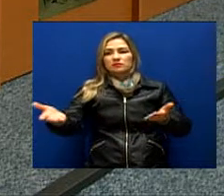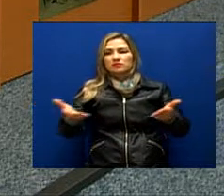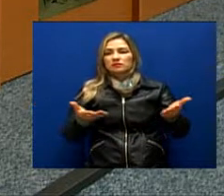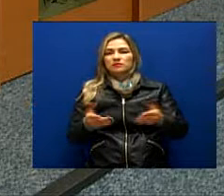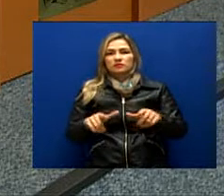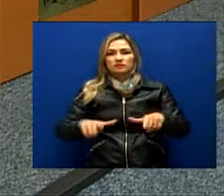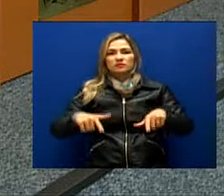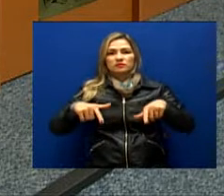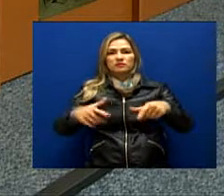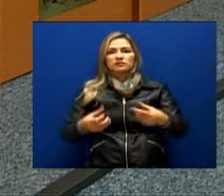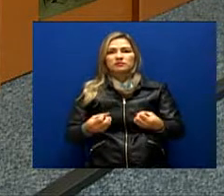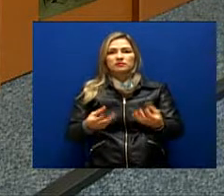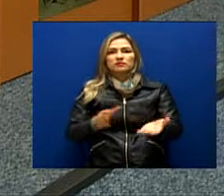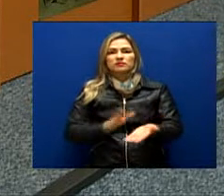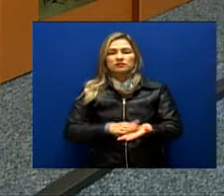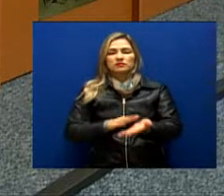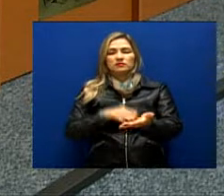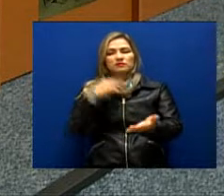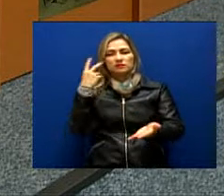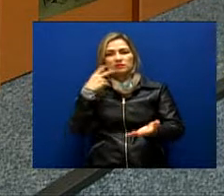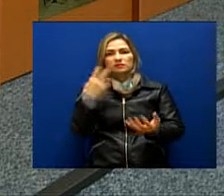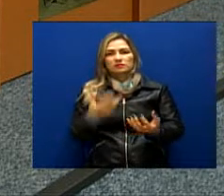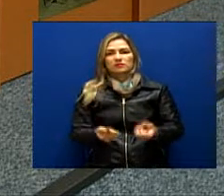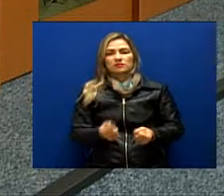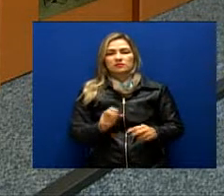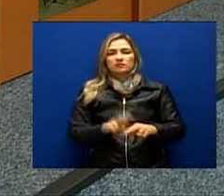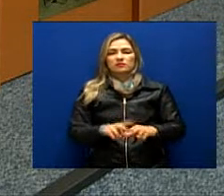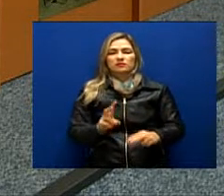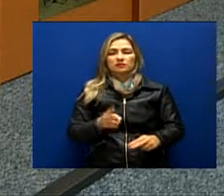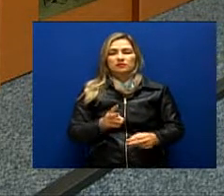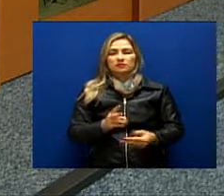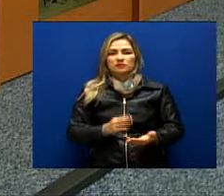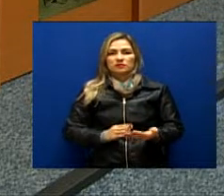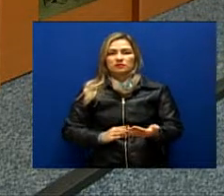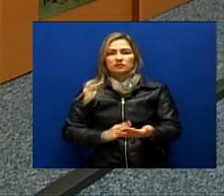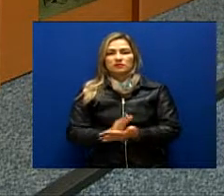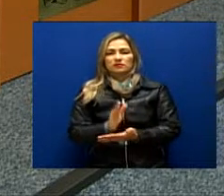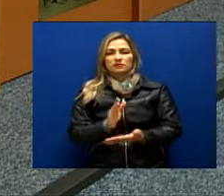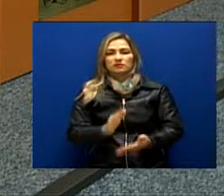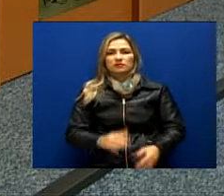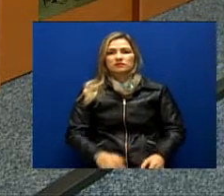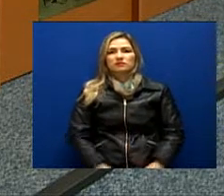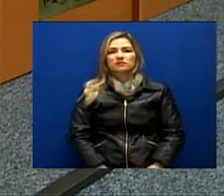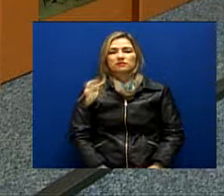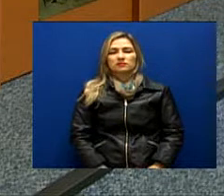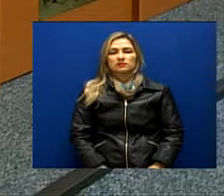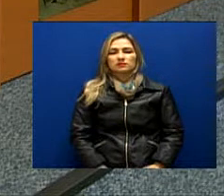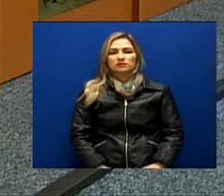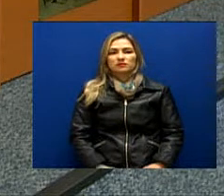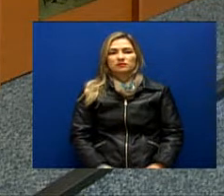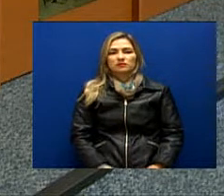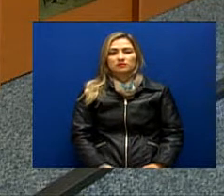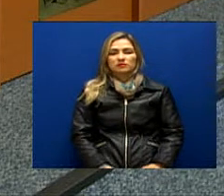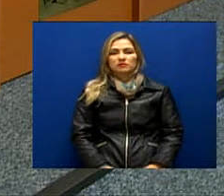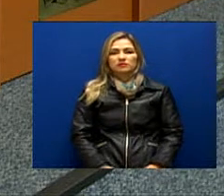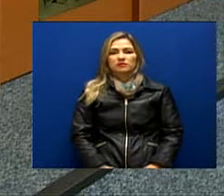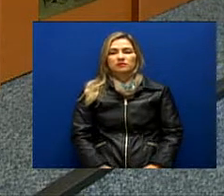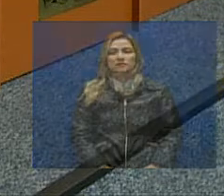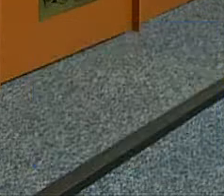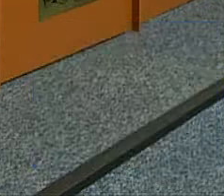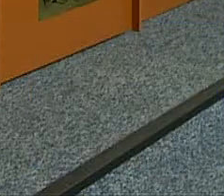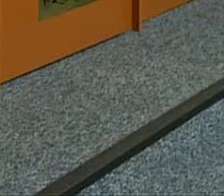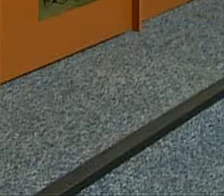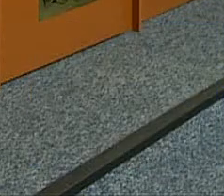Os vereadores e vereadoras que concordam, permaneçam como estão, fica aprovado, pode dar início às homenagens. Vermelho.